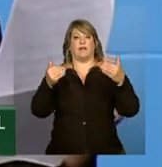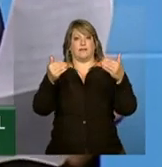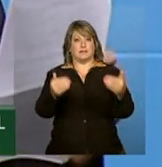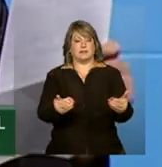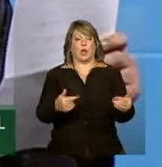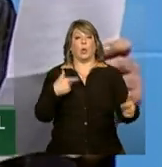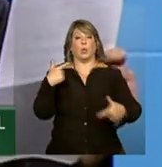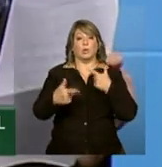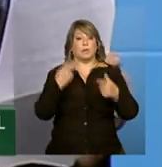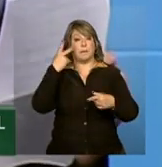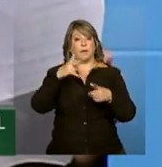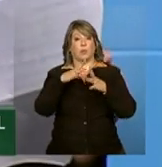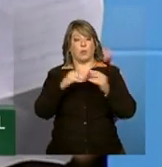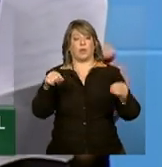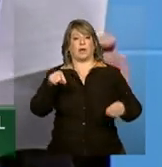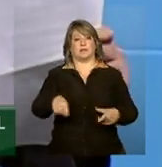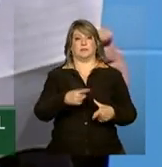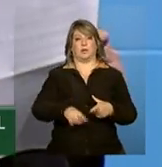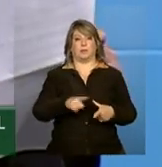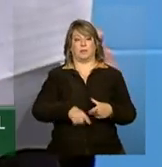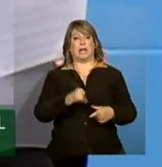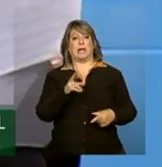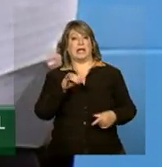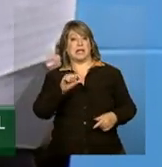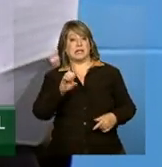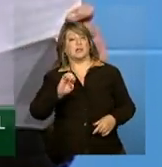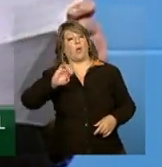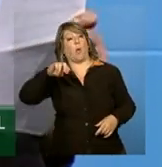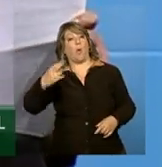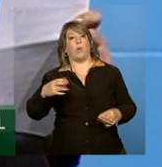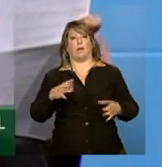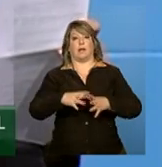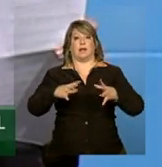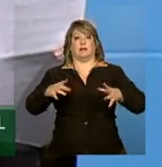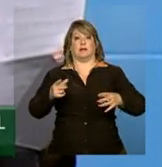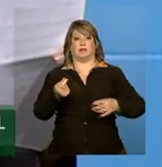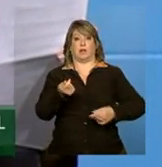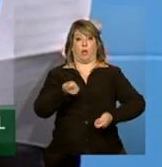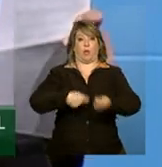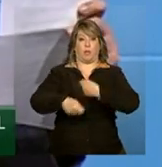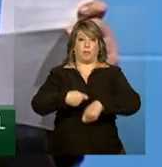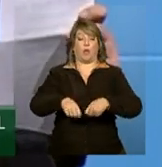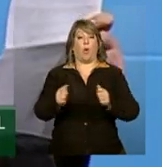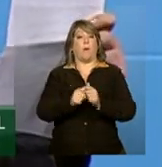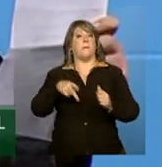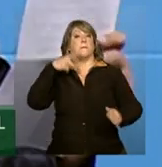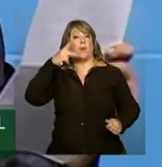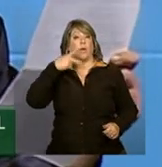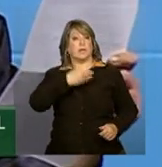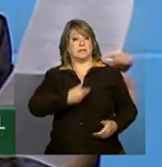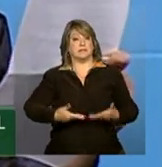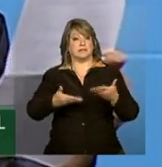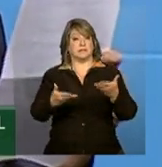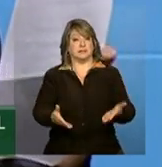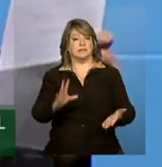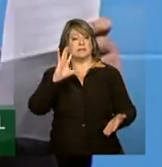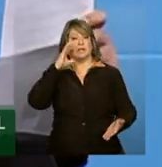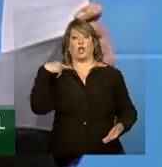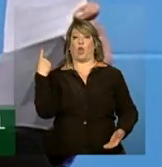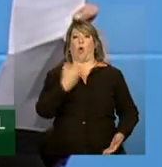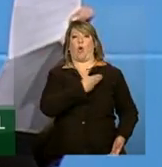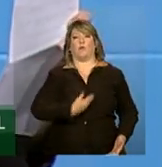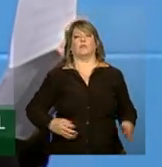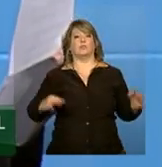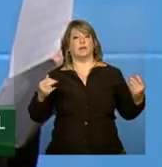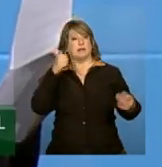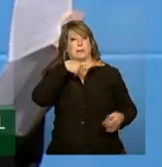trabalho infantil, seja na crise ou no crescimento econômico, com políticas públicas, com determinação dos nossos governantes, como